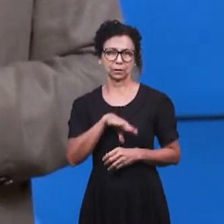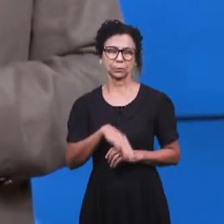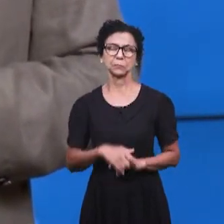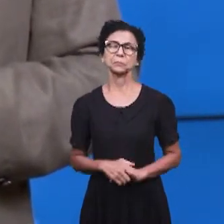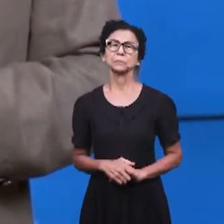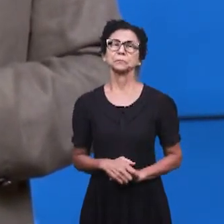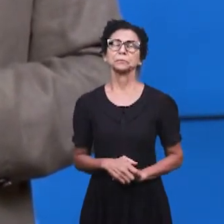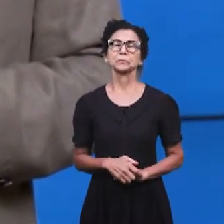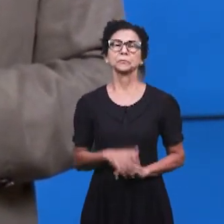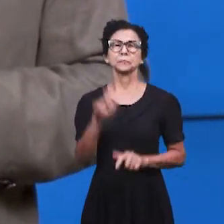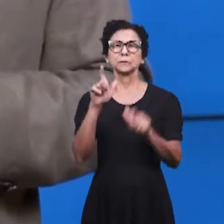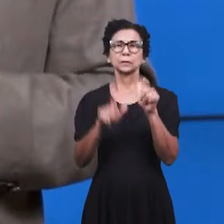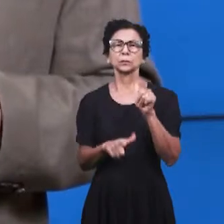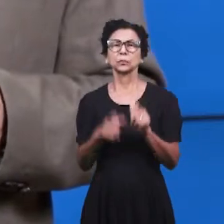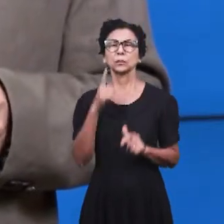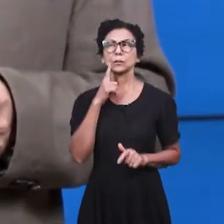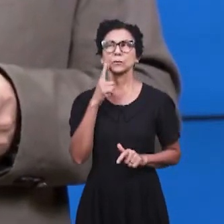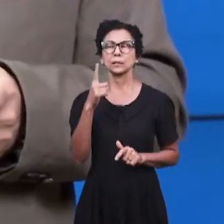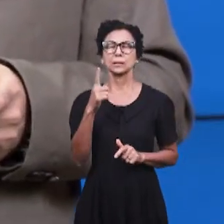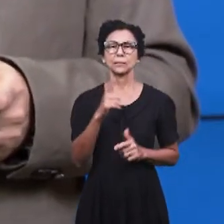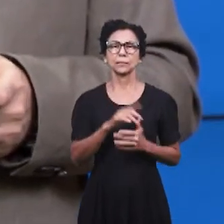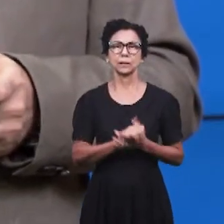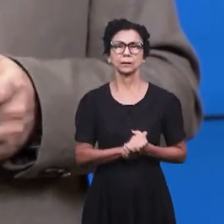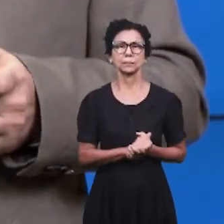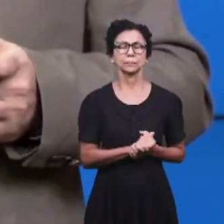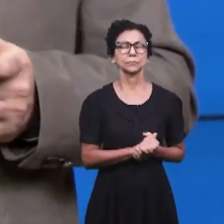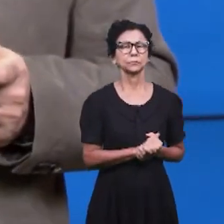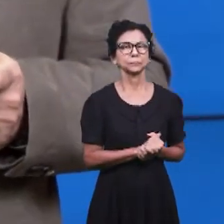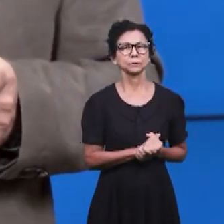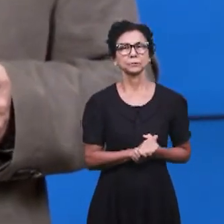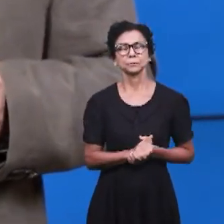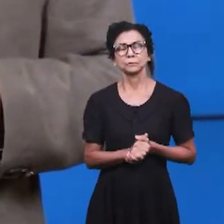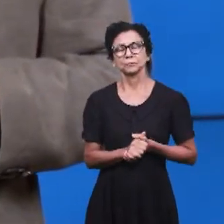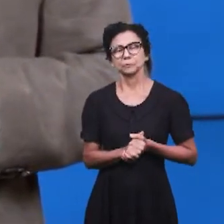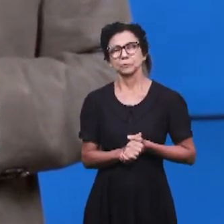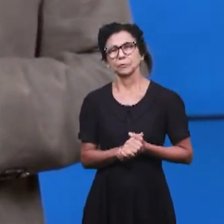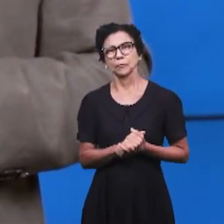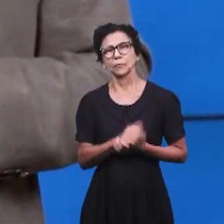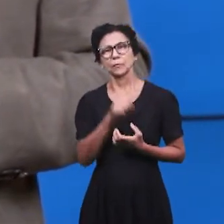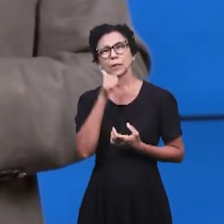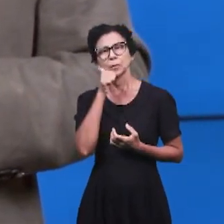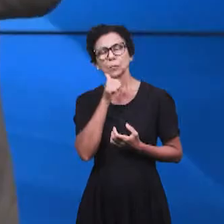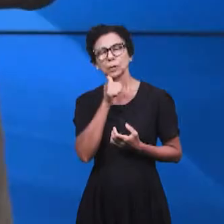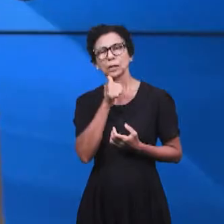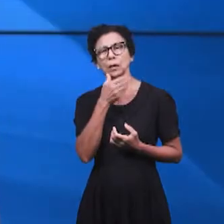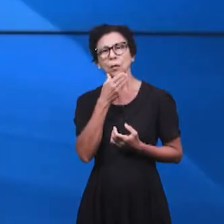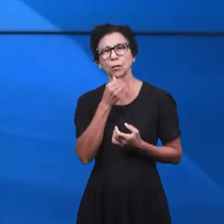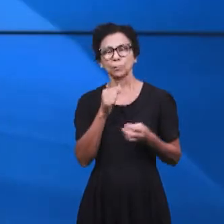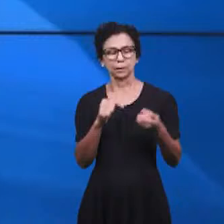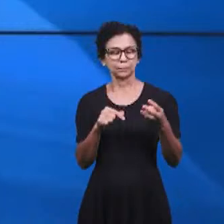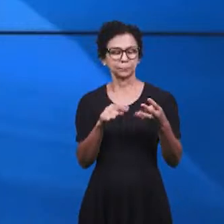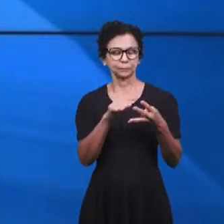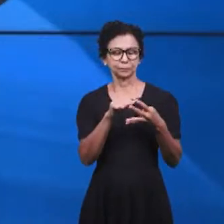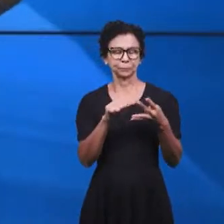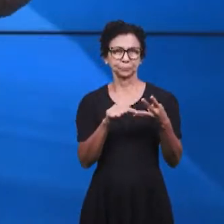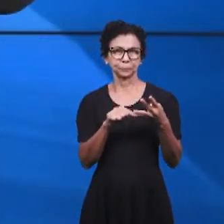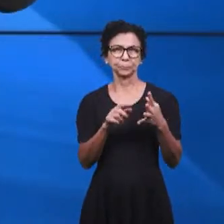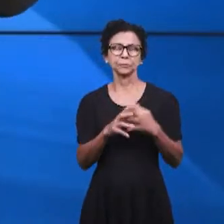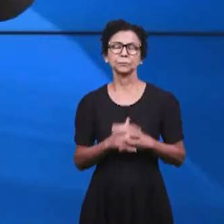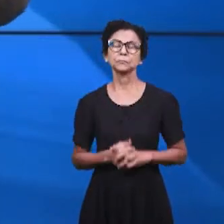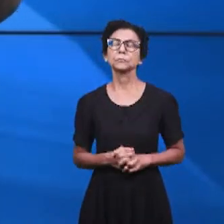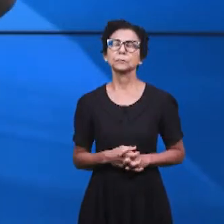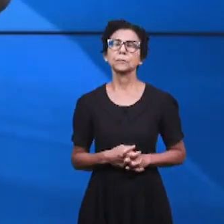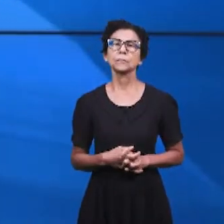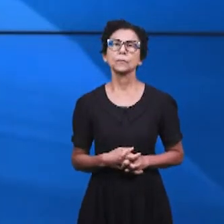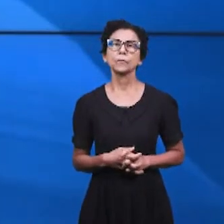daí. Aqui a Bárbara e o Henrique e também o Felipe, que participaram hoje. Amém, glória a Jesus. Vamos